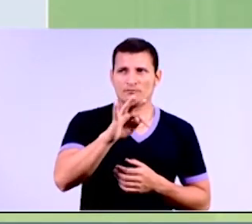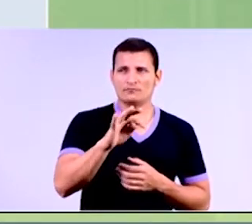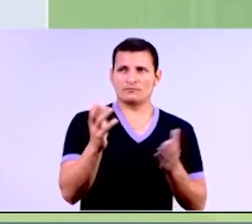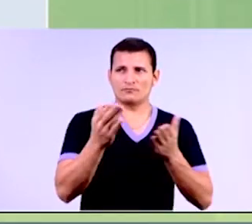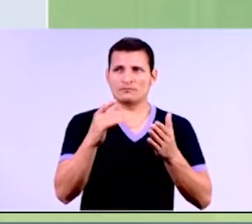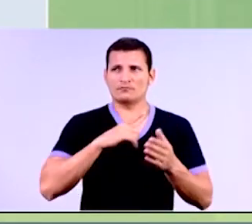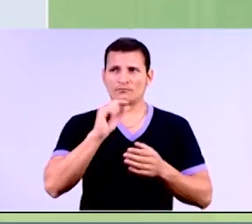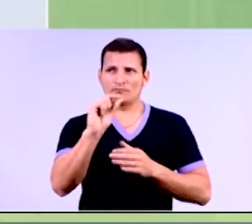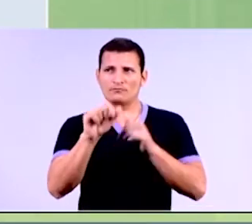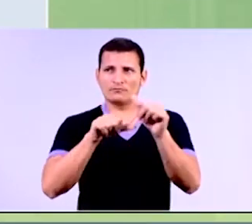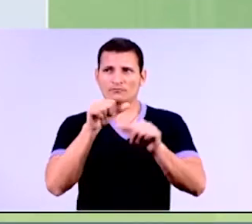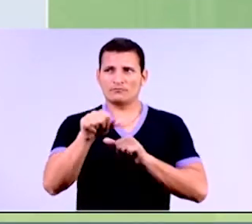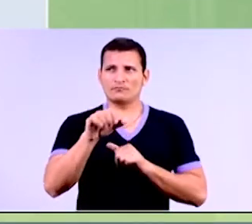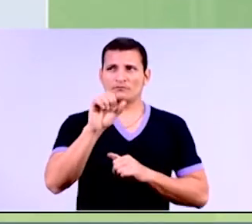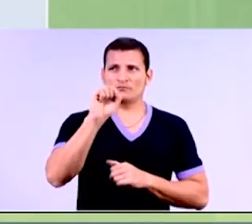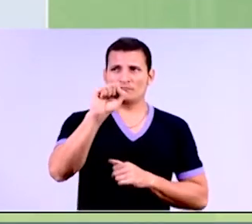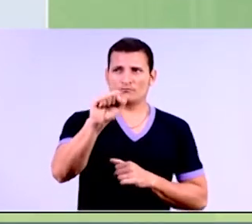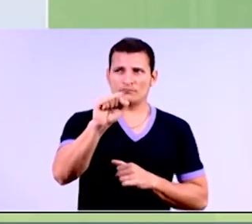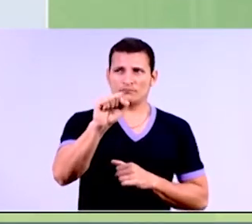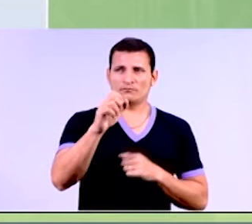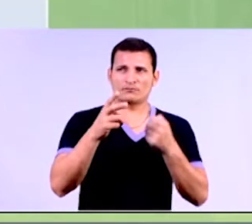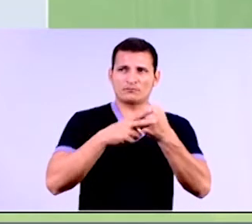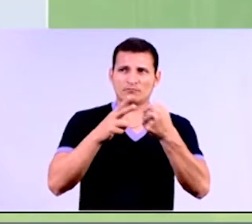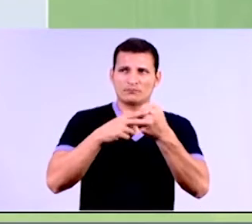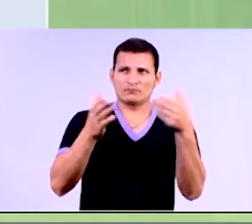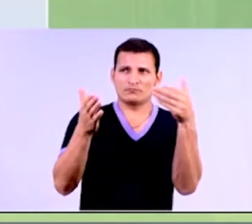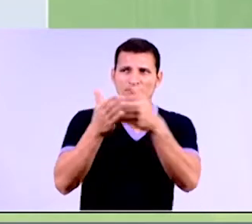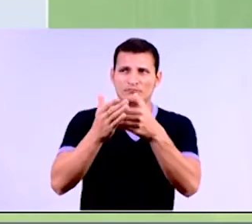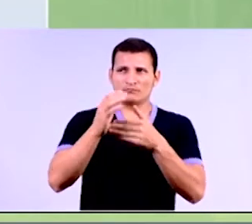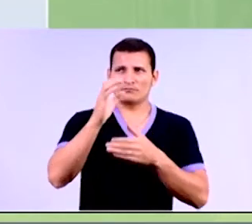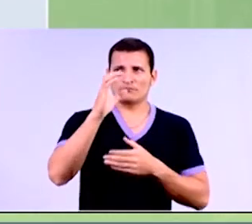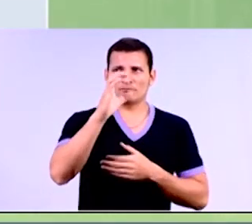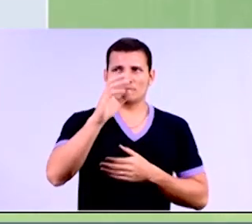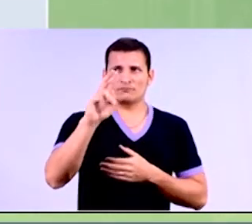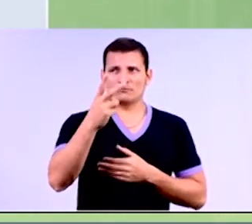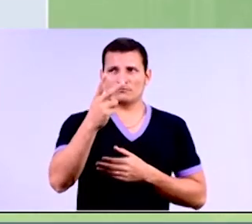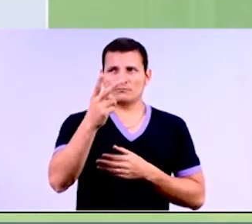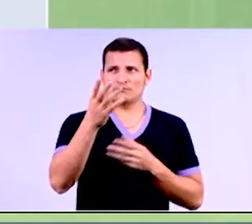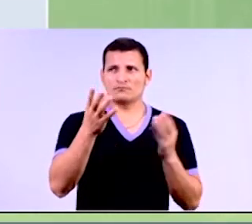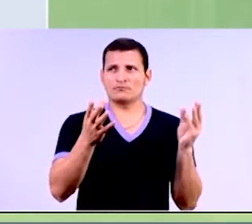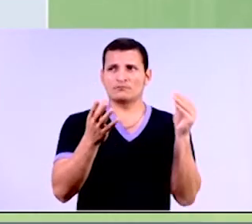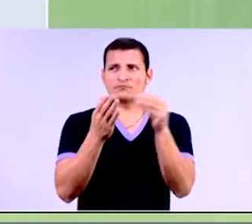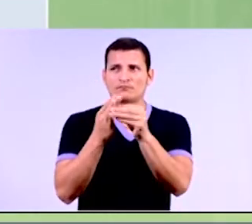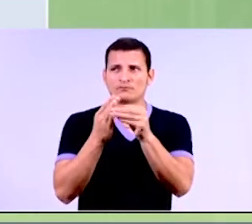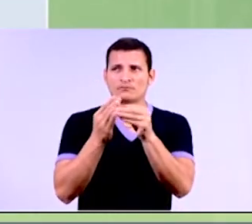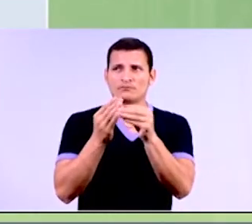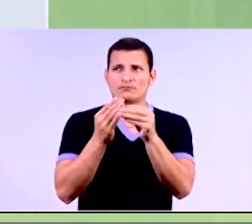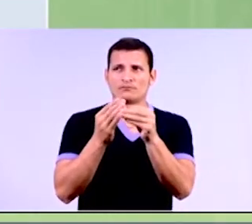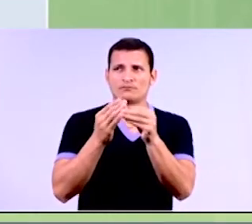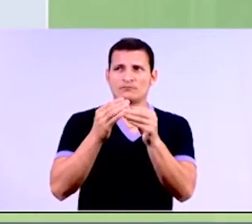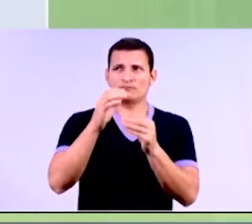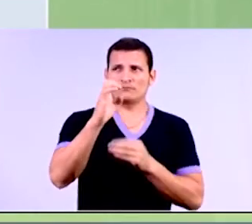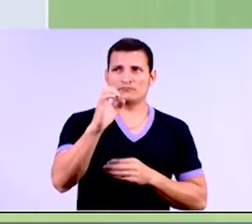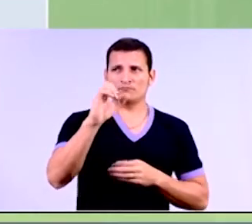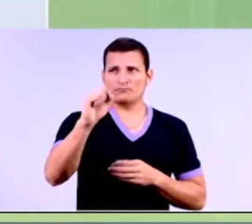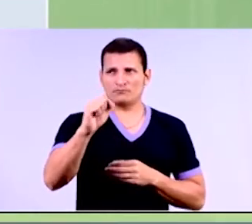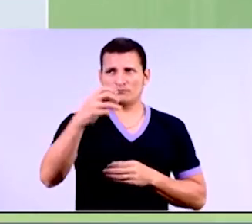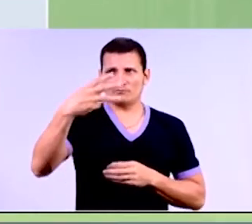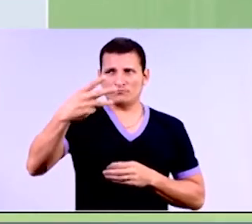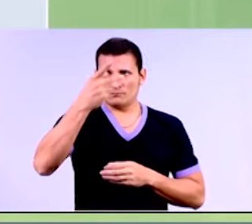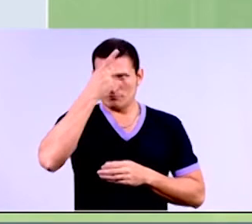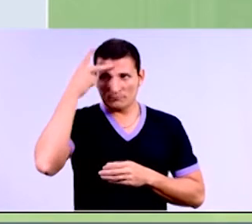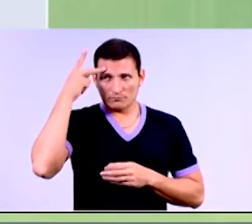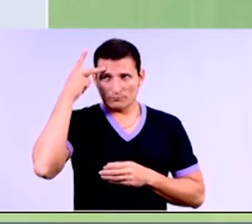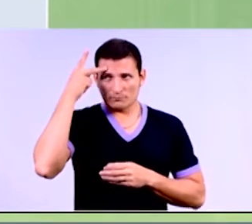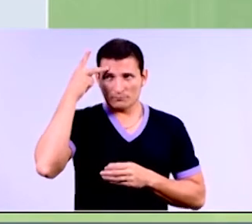agora é S? Verbos terminados em CH, acrescenta-se ES. Na terceira pessoa, he, she, it.